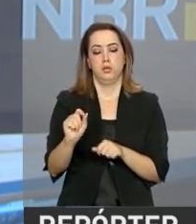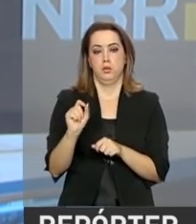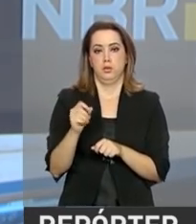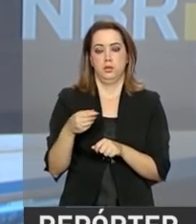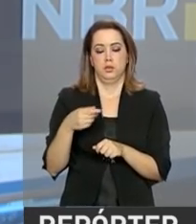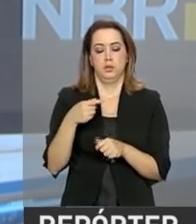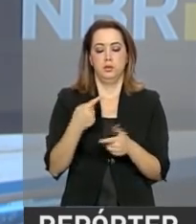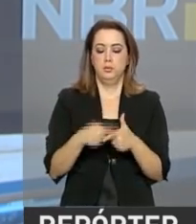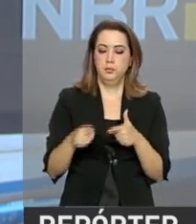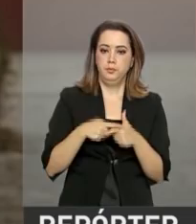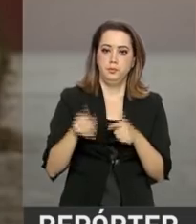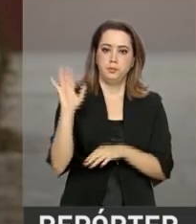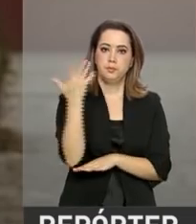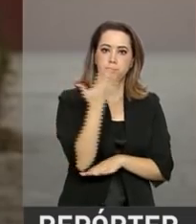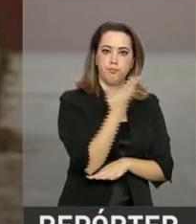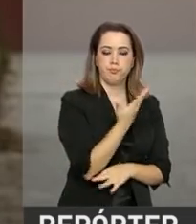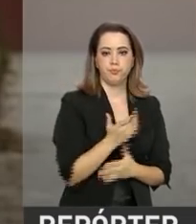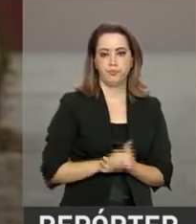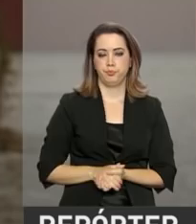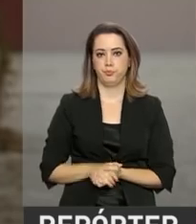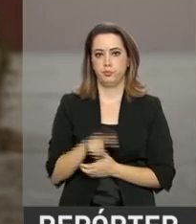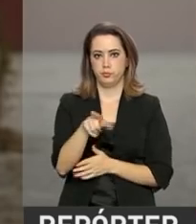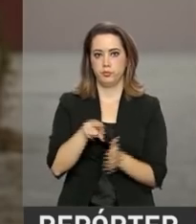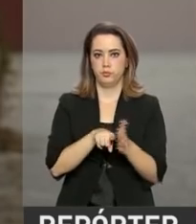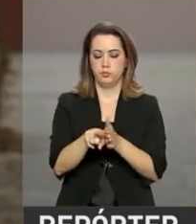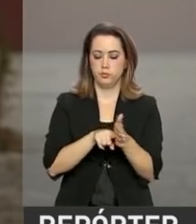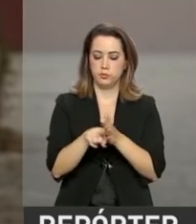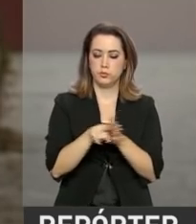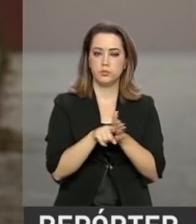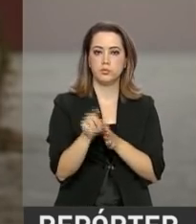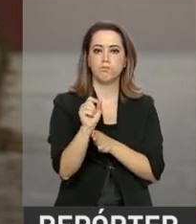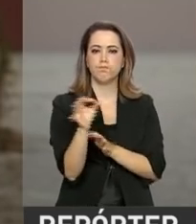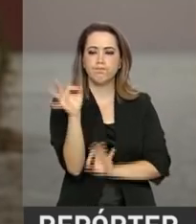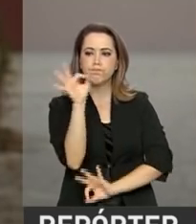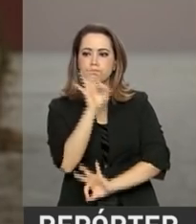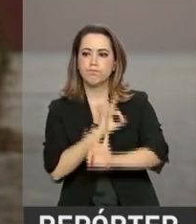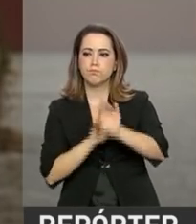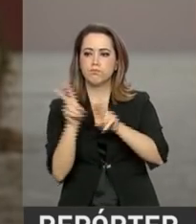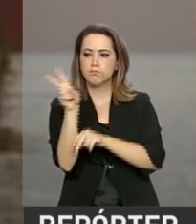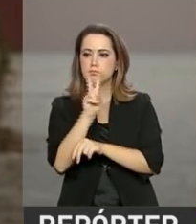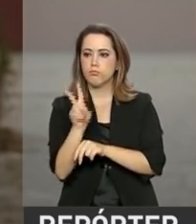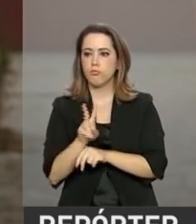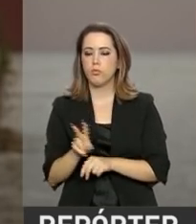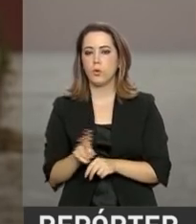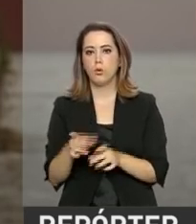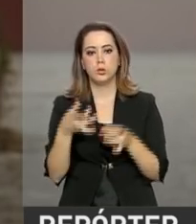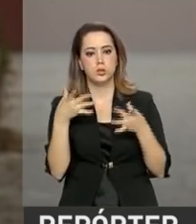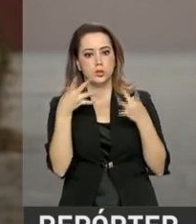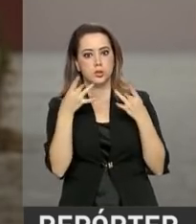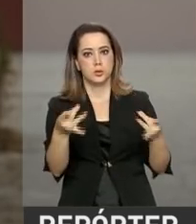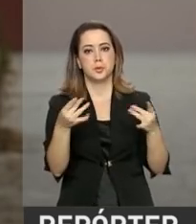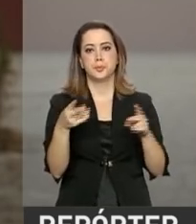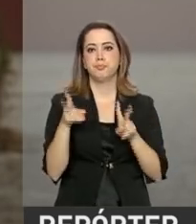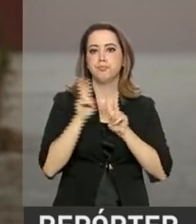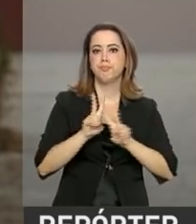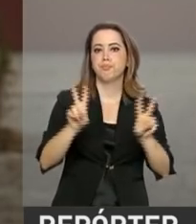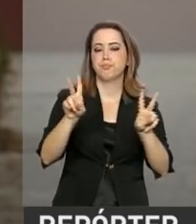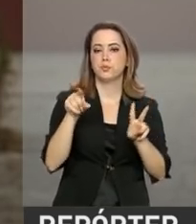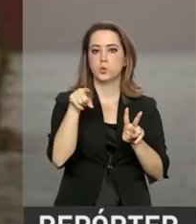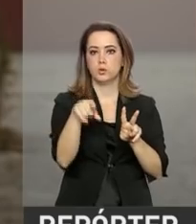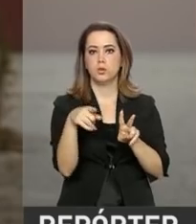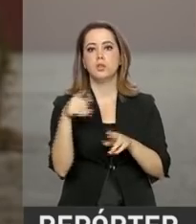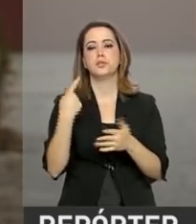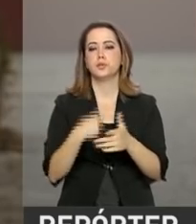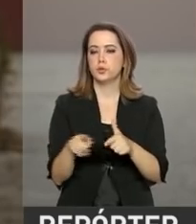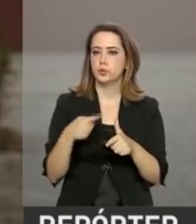Leonardo Meira pesquisadores do centro de monitoramento e alerta de desastres naturais semadem foram